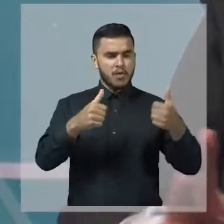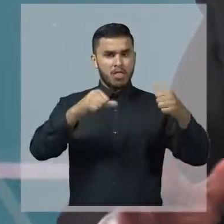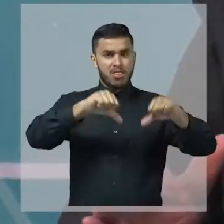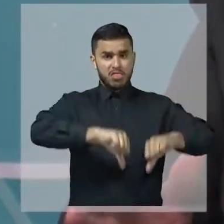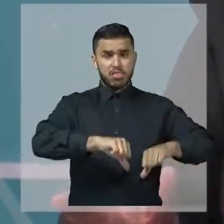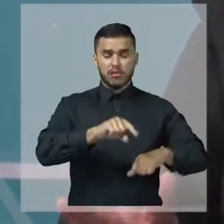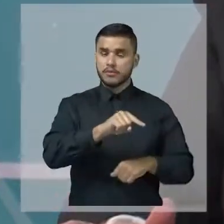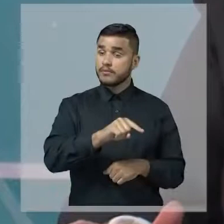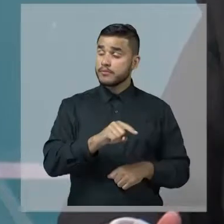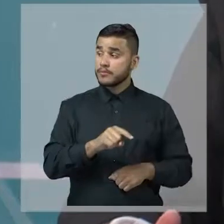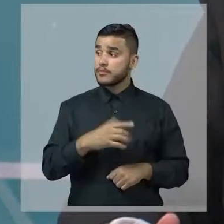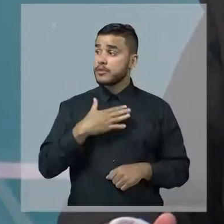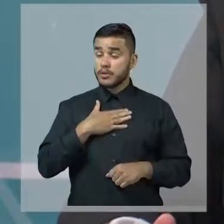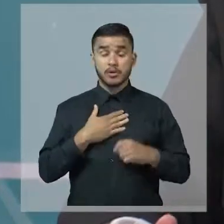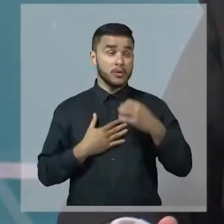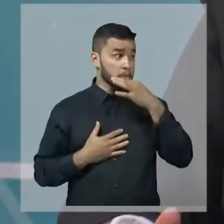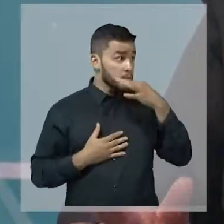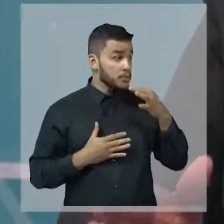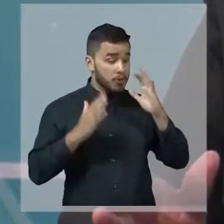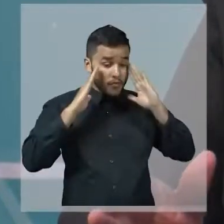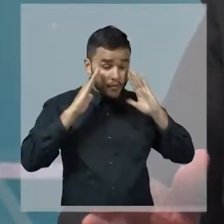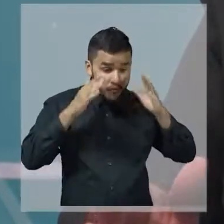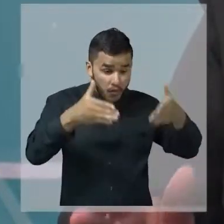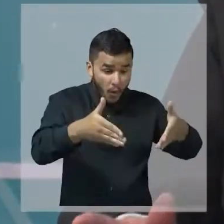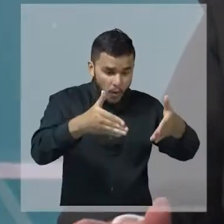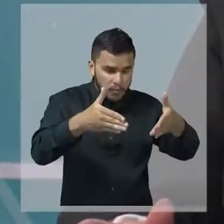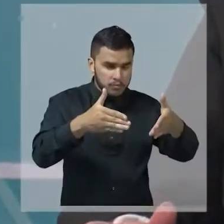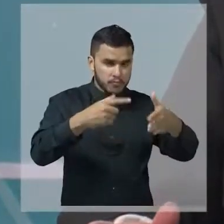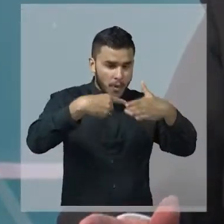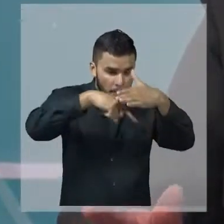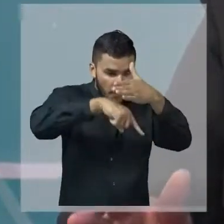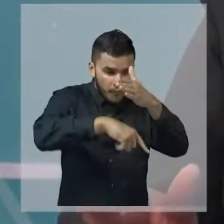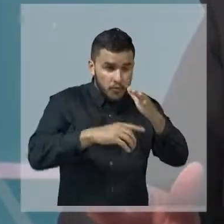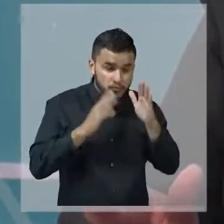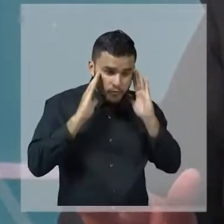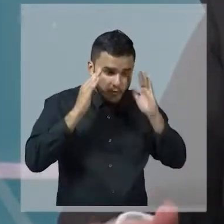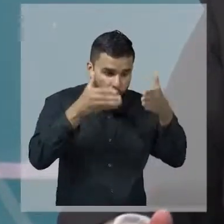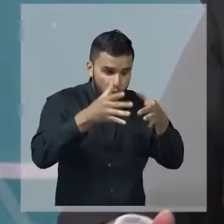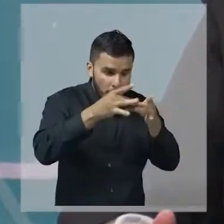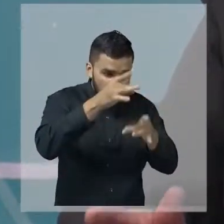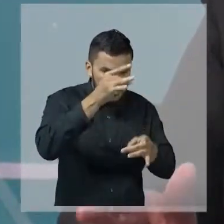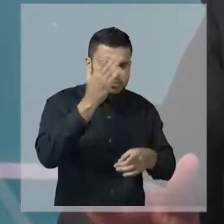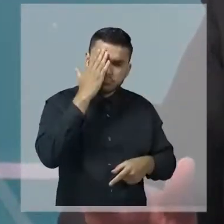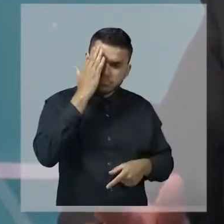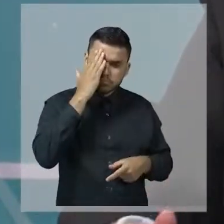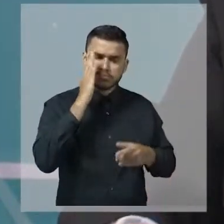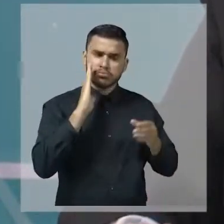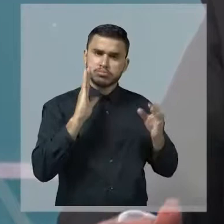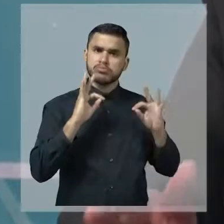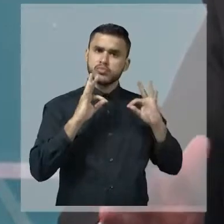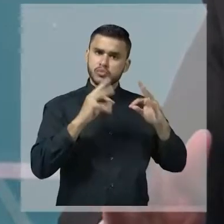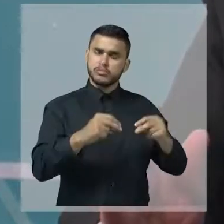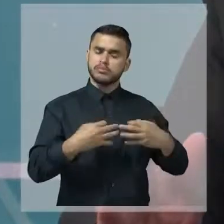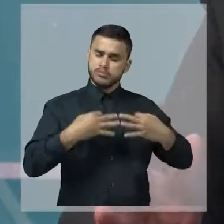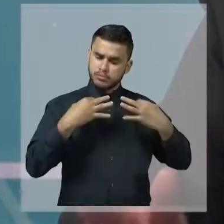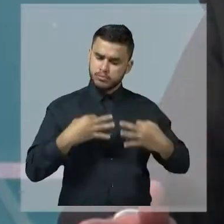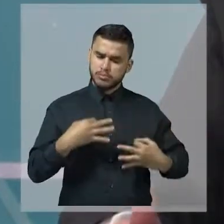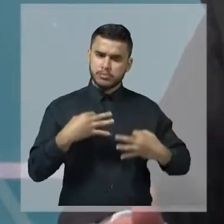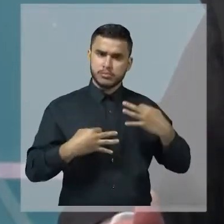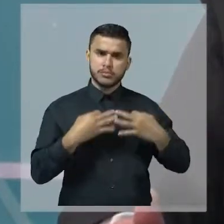Eles têm a especialidade deles e julgam os processos com proficiência, com correção,